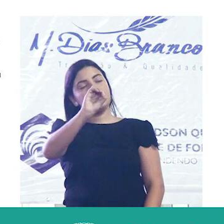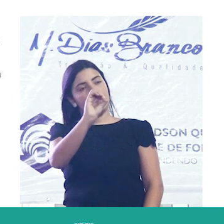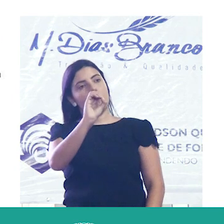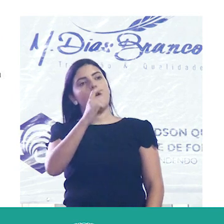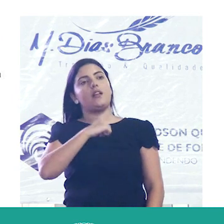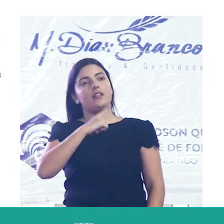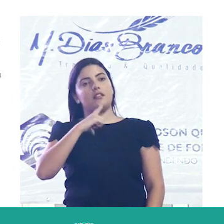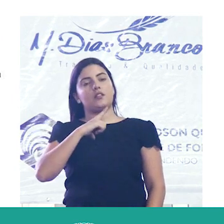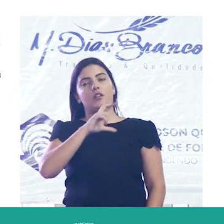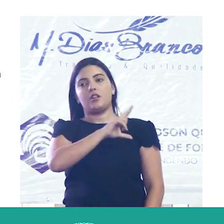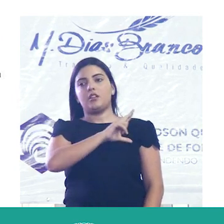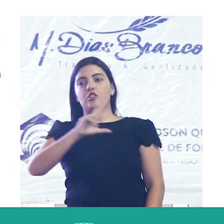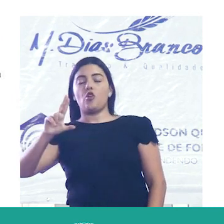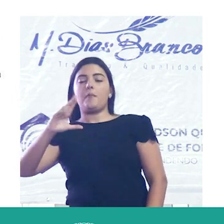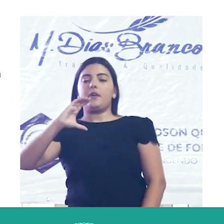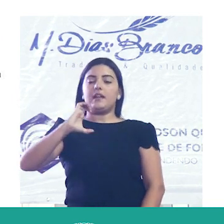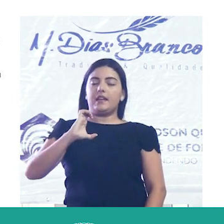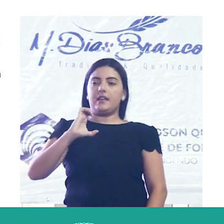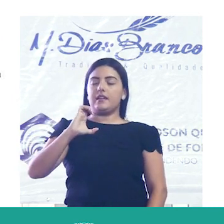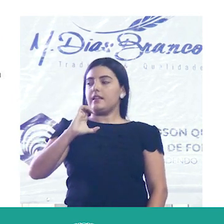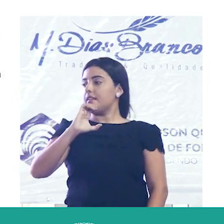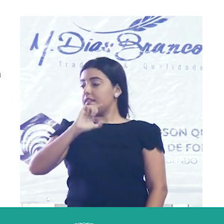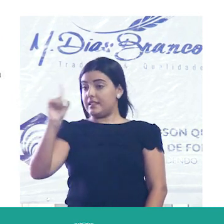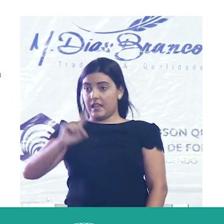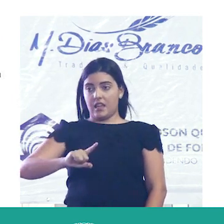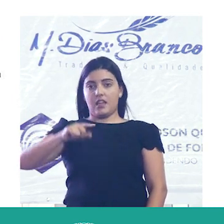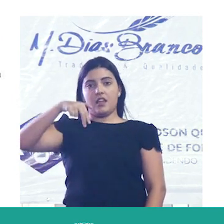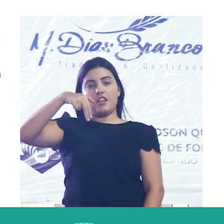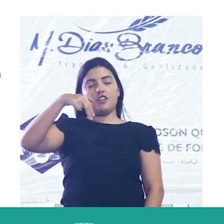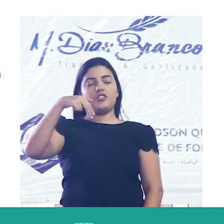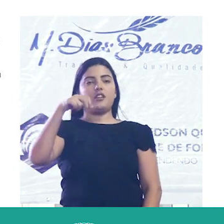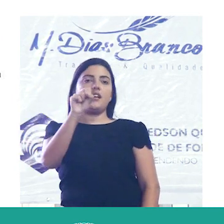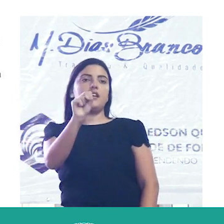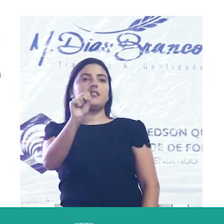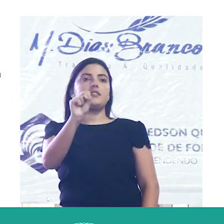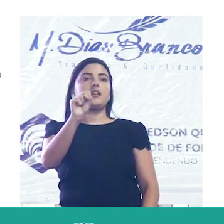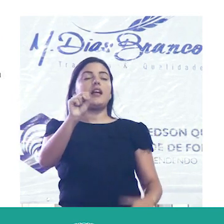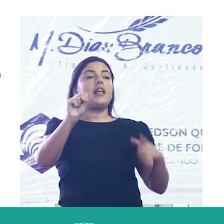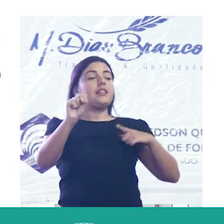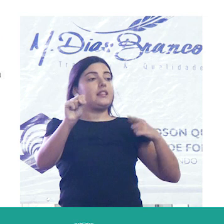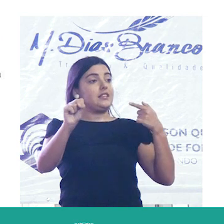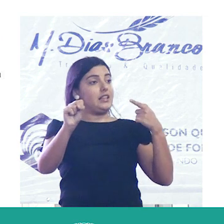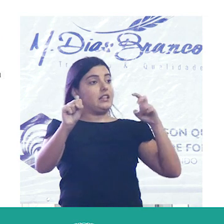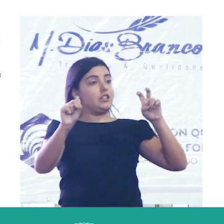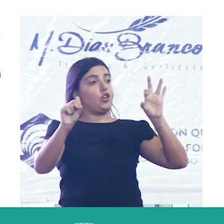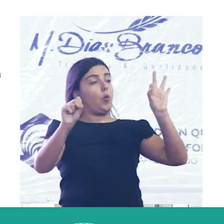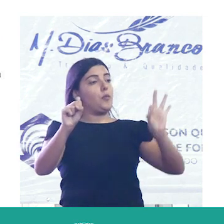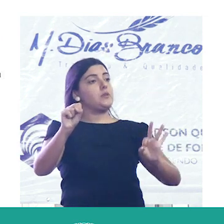minério denominado esfarelita, ZNS, de pureza 75%.